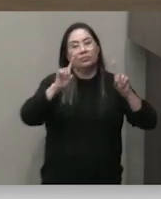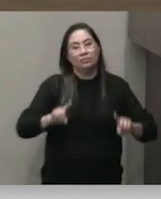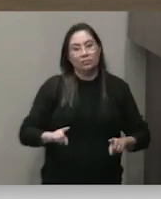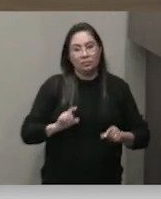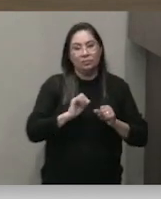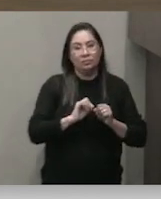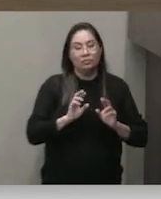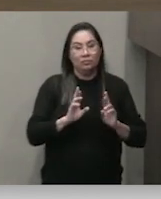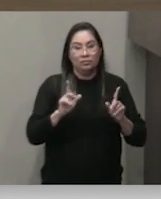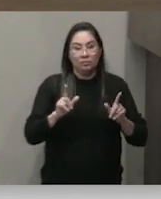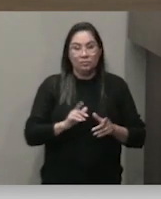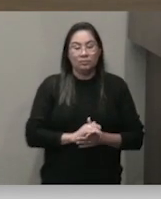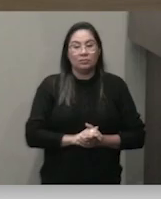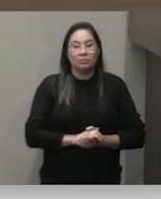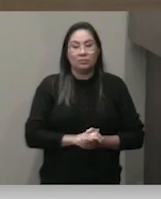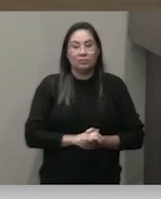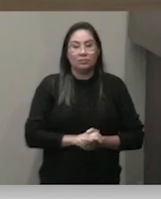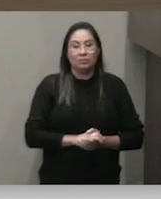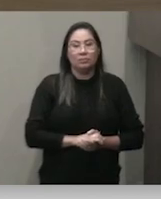fizeram a diferença.